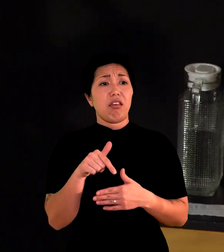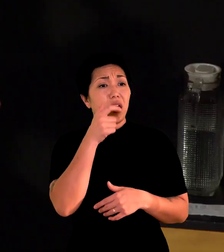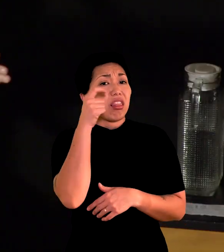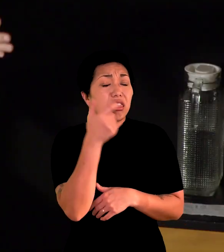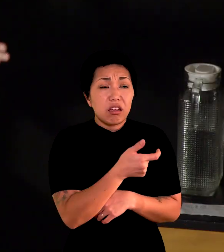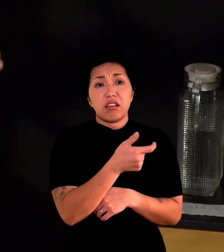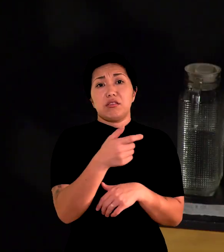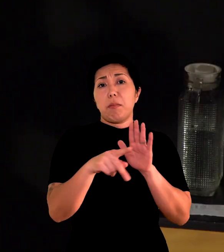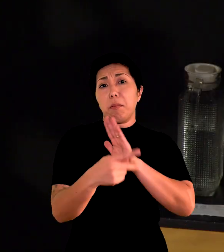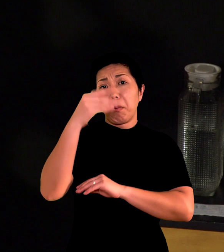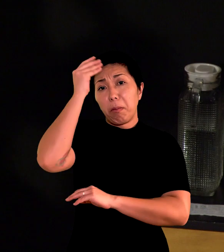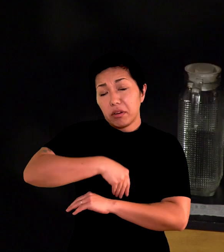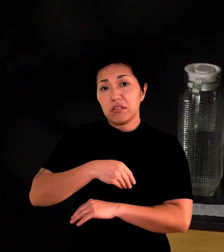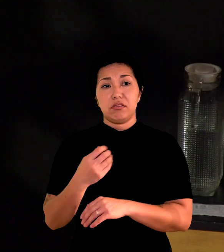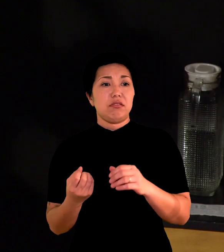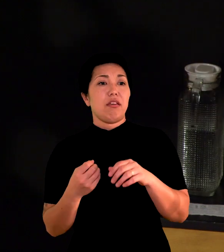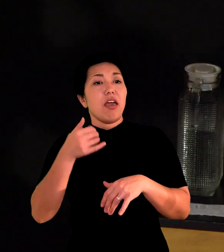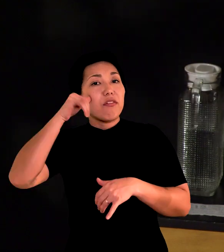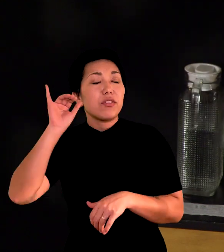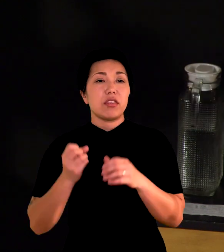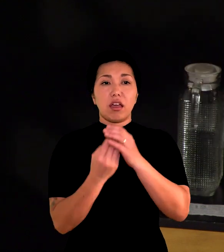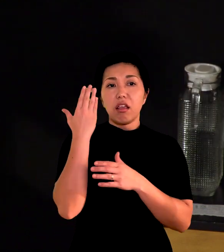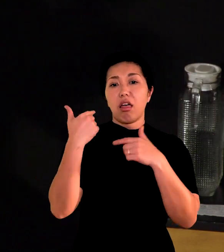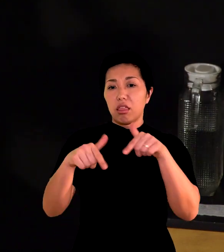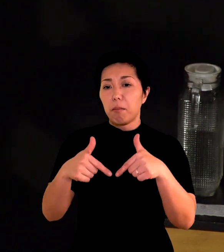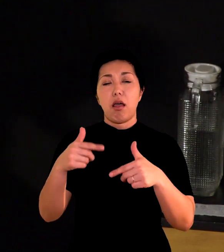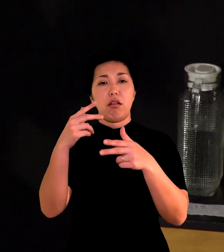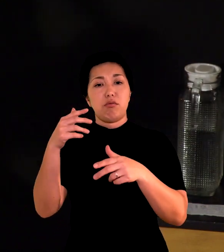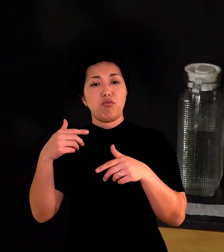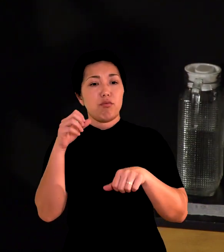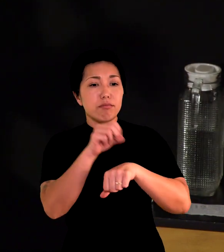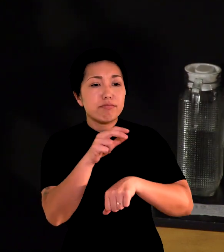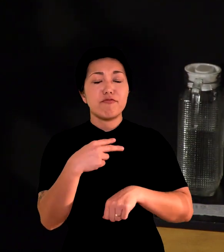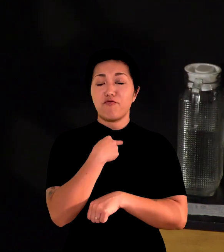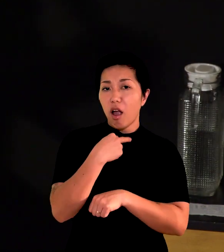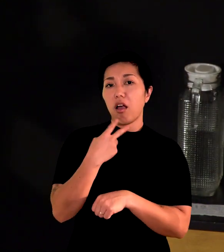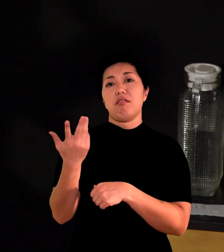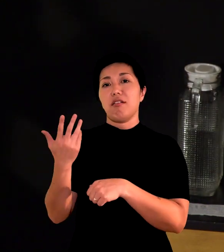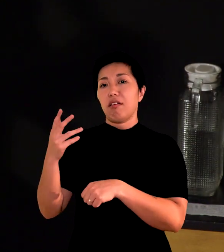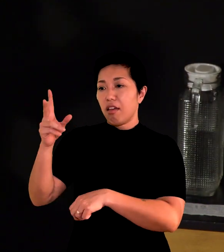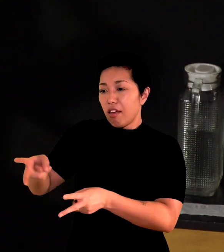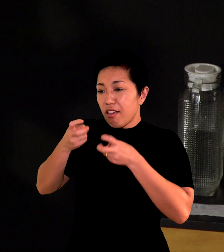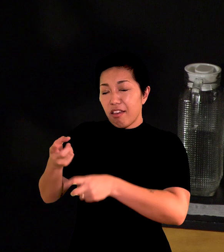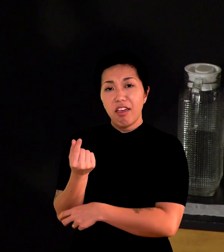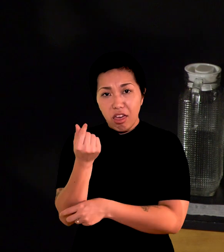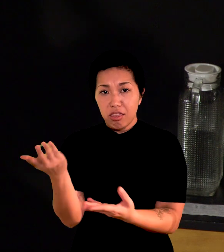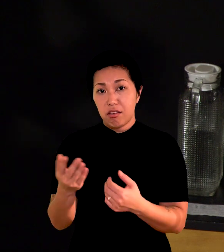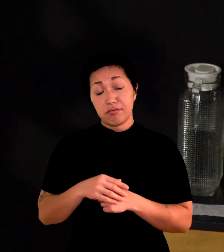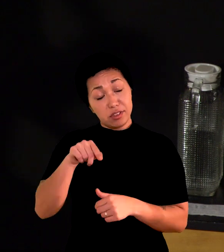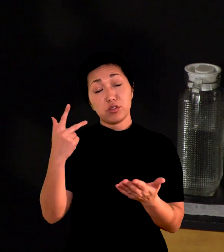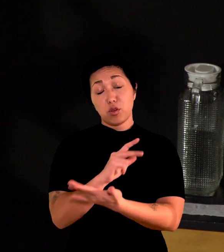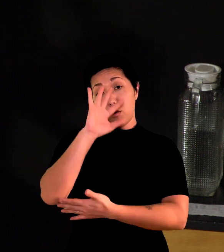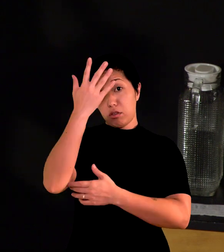É o lobby, mas é o lobby da preguiça, é o lobby que evita criar emprego, trabalho, renda. Tá certo? É isso